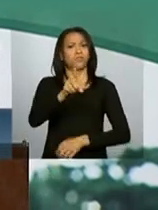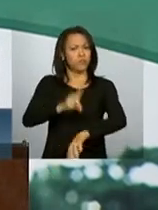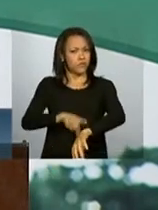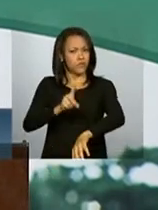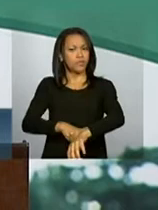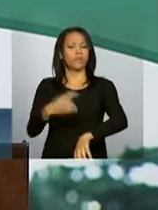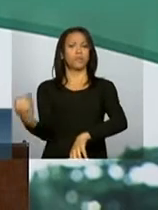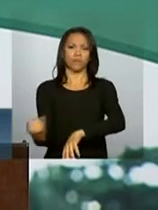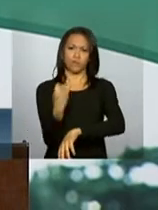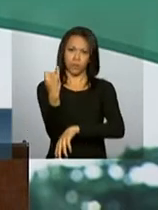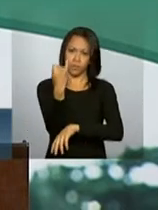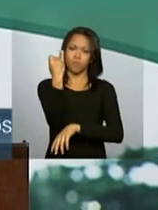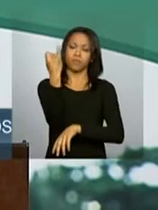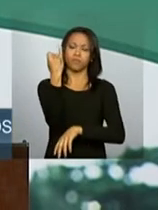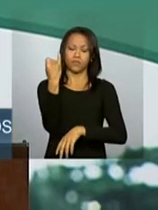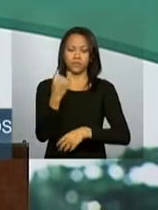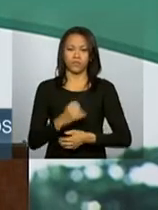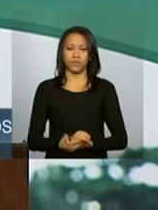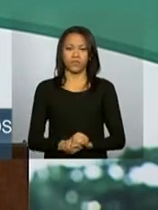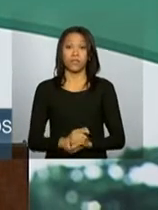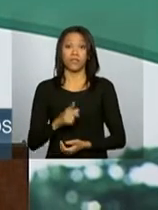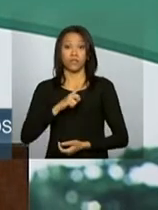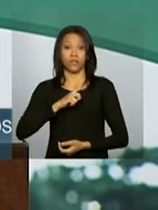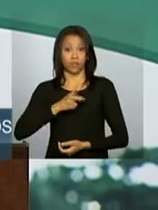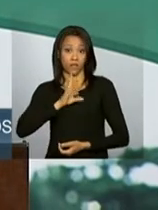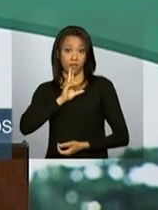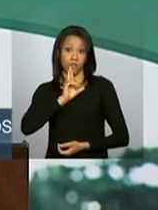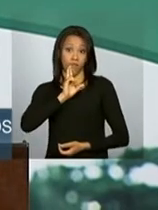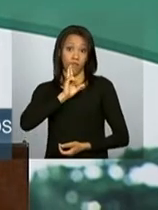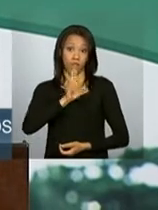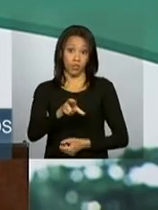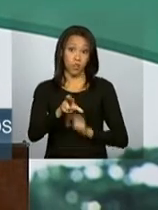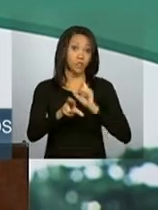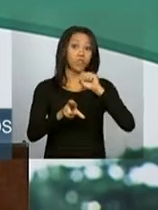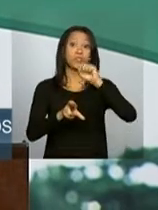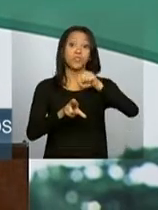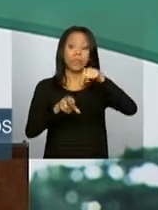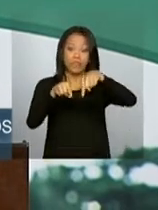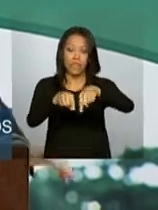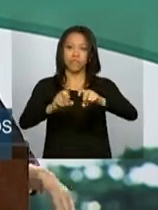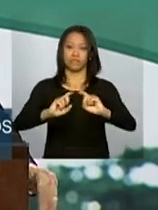e tem uma parte da resposta a esse debate.